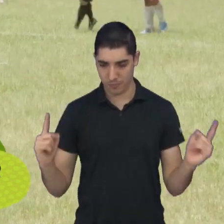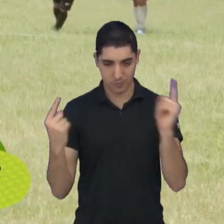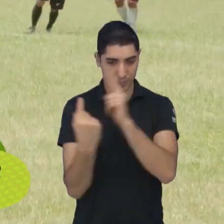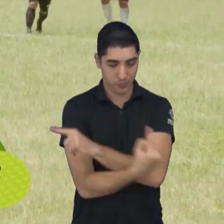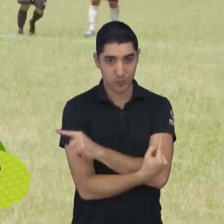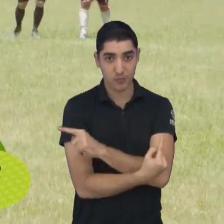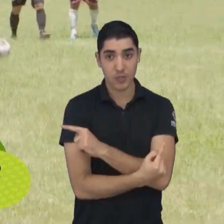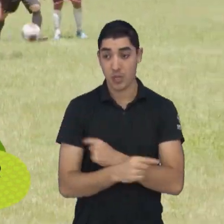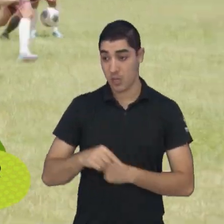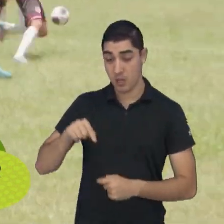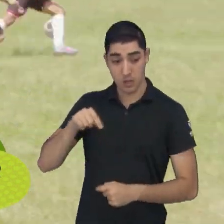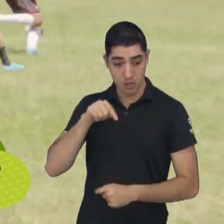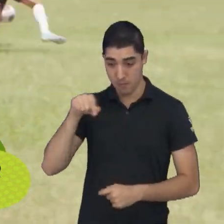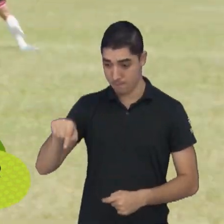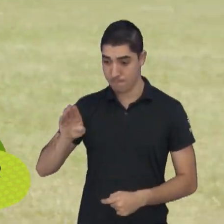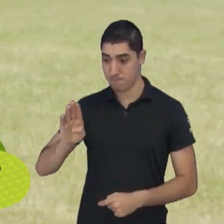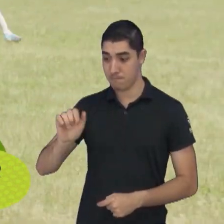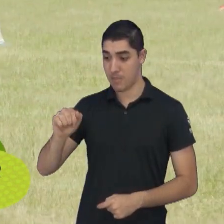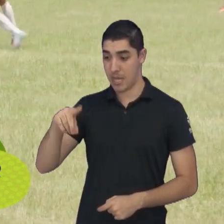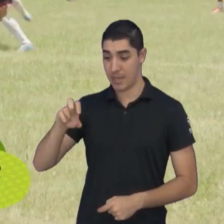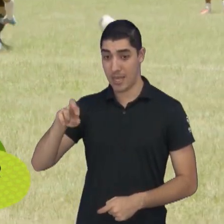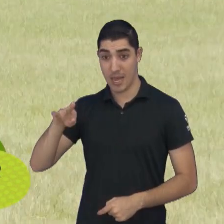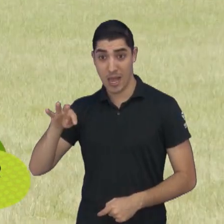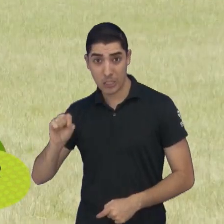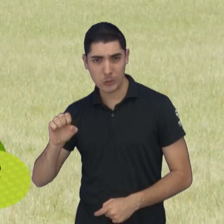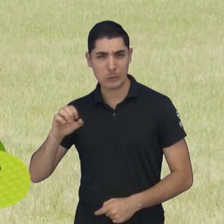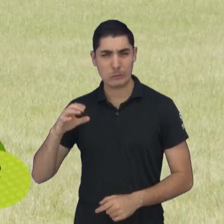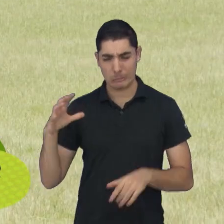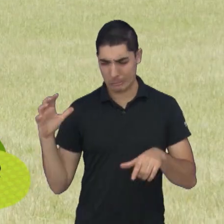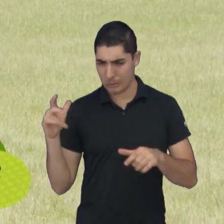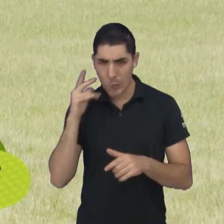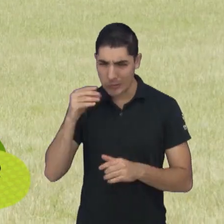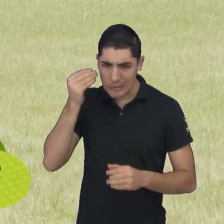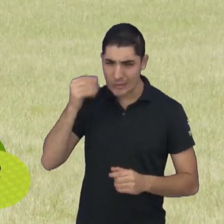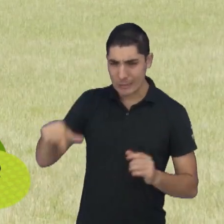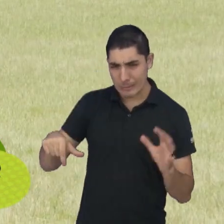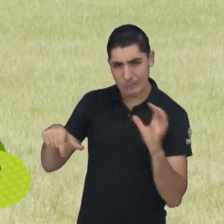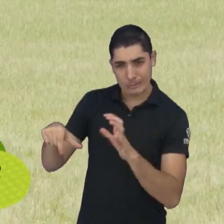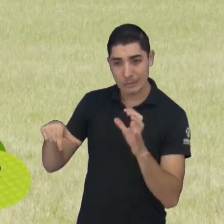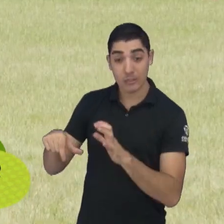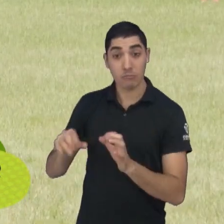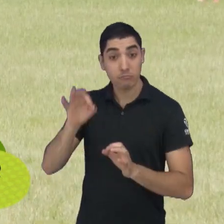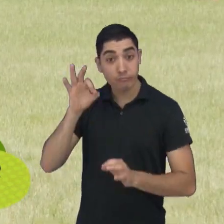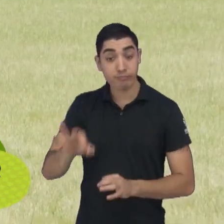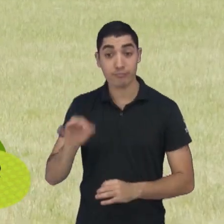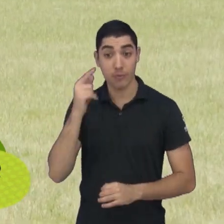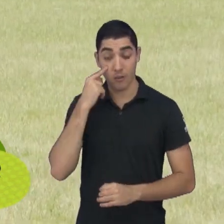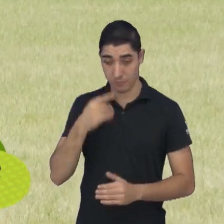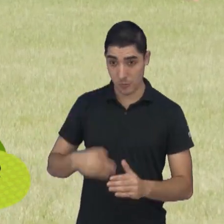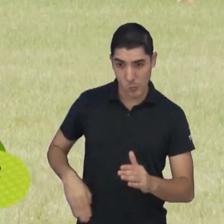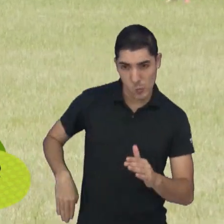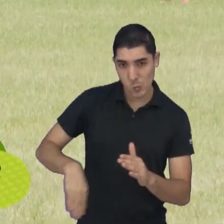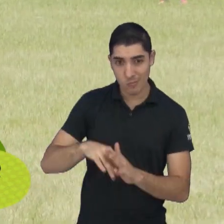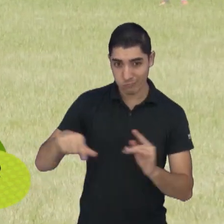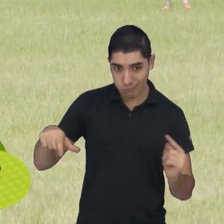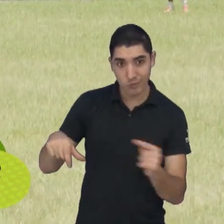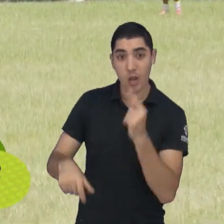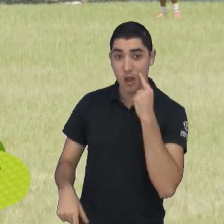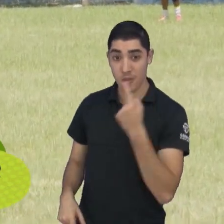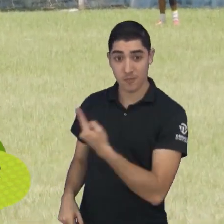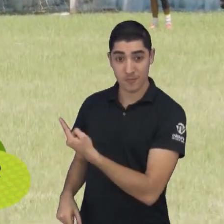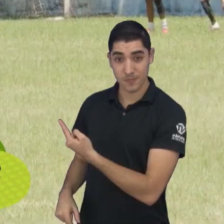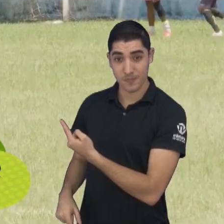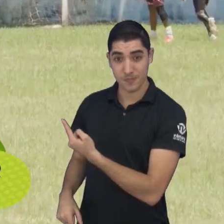Bandeirantes atacando e buscando ampliar o placar. E um gol de verdade saiu pelos pés do Mentirinha,